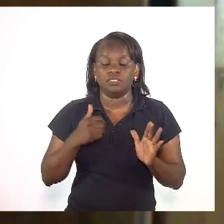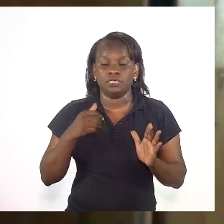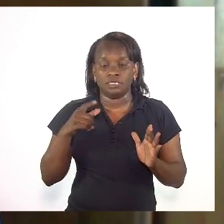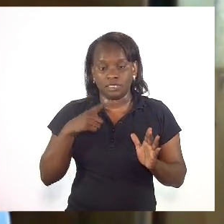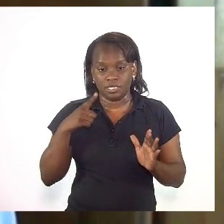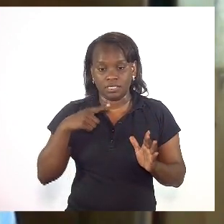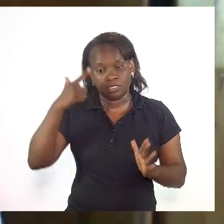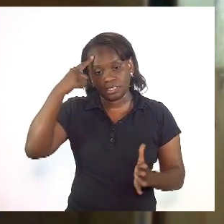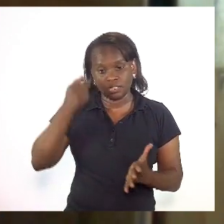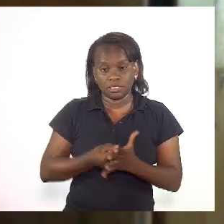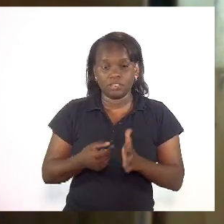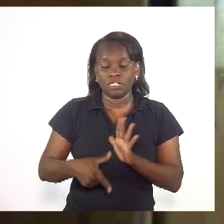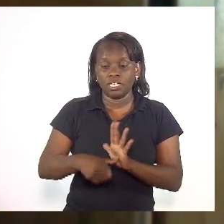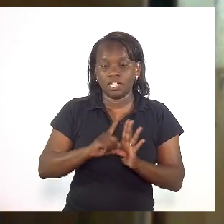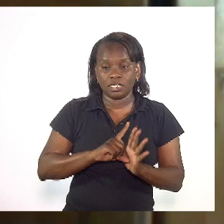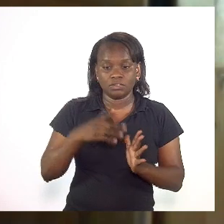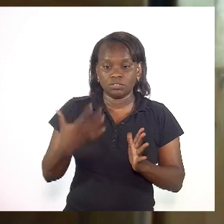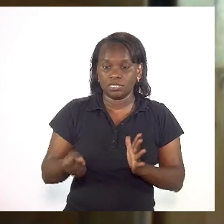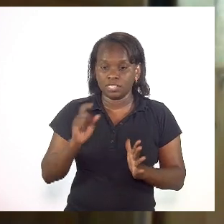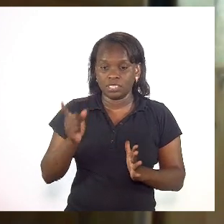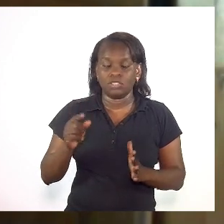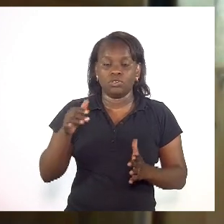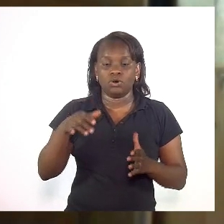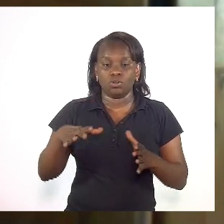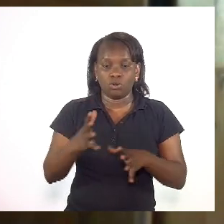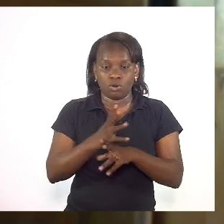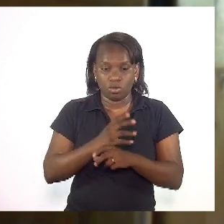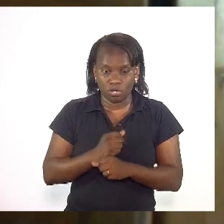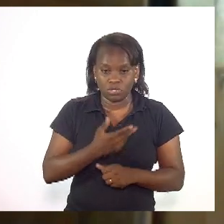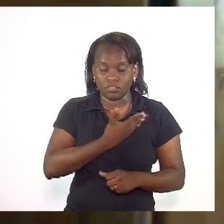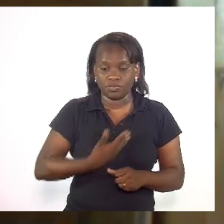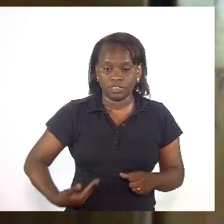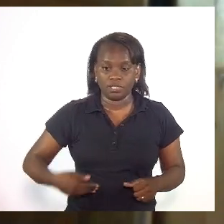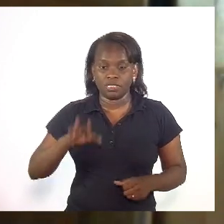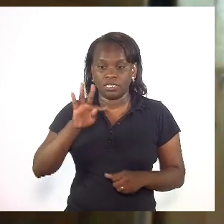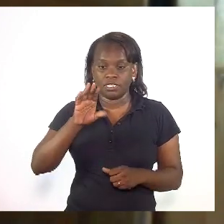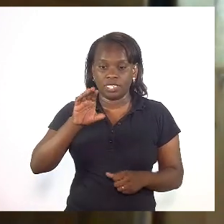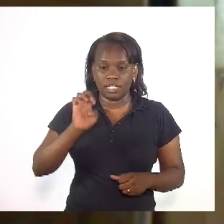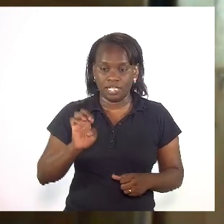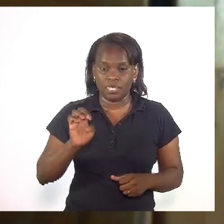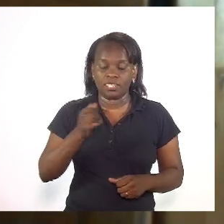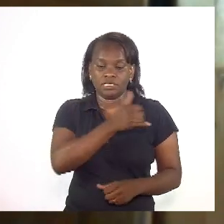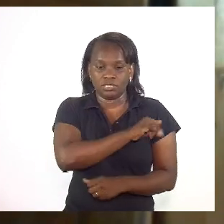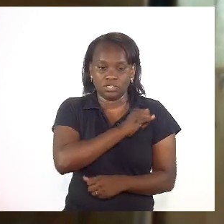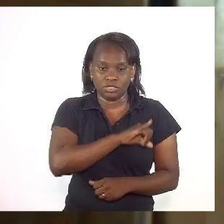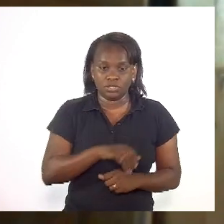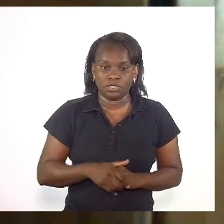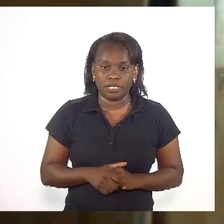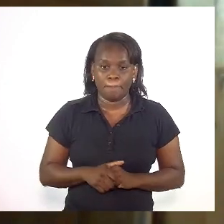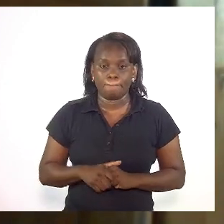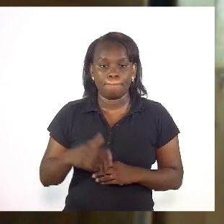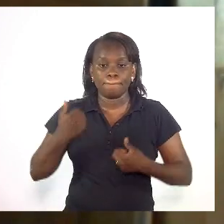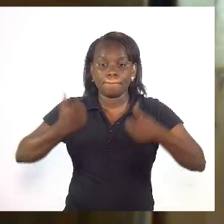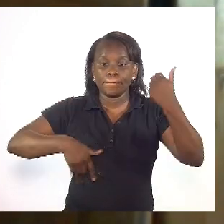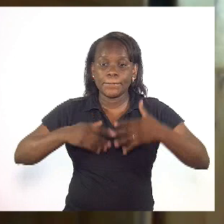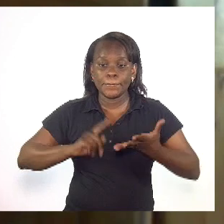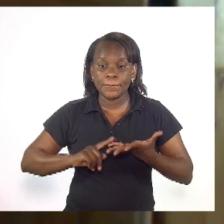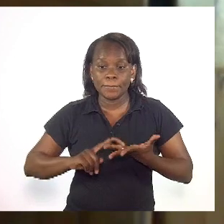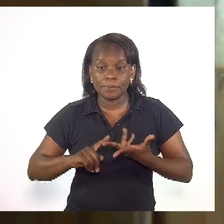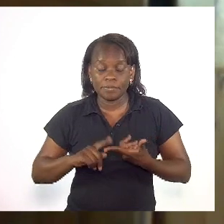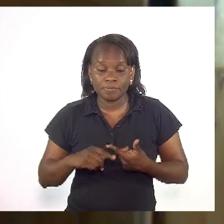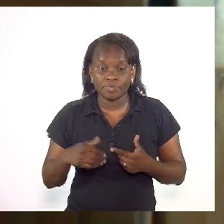lançado parecer prévio contrário às contas do governo do TCE do Rio de Janeiro. Não vou detalhar as